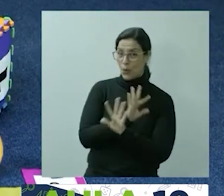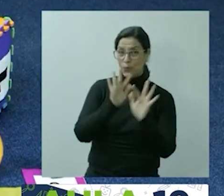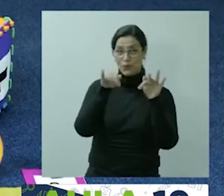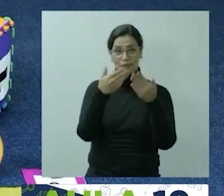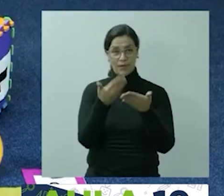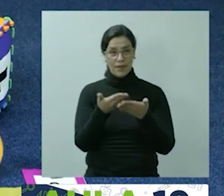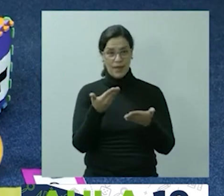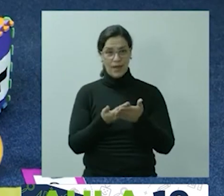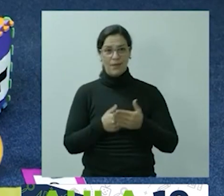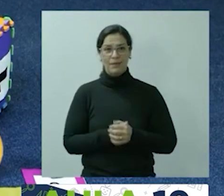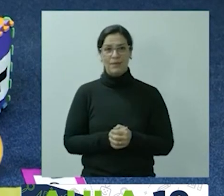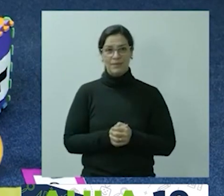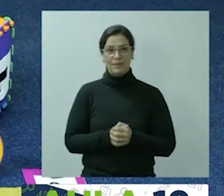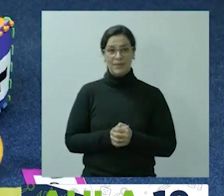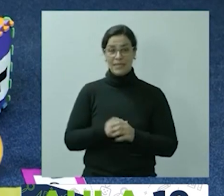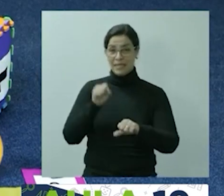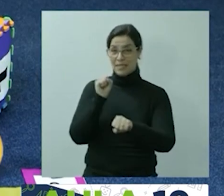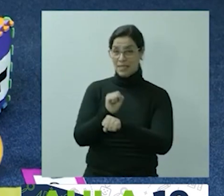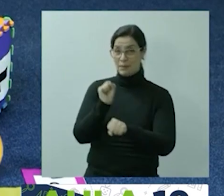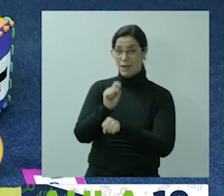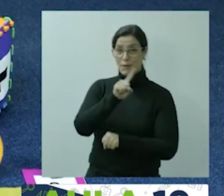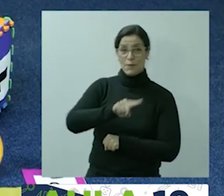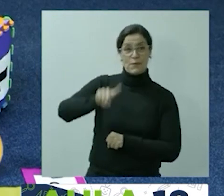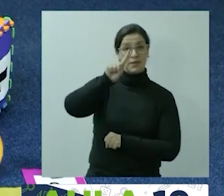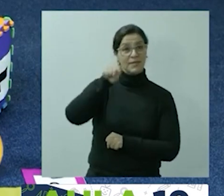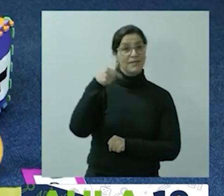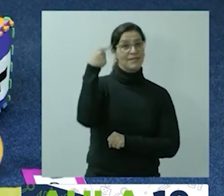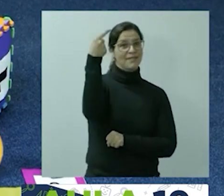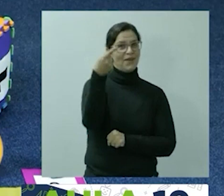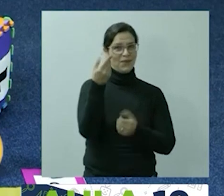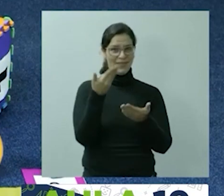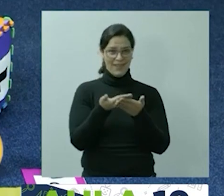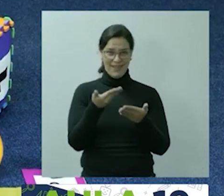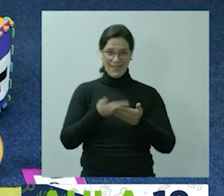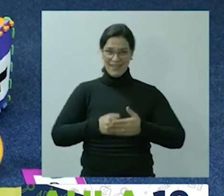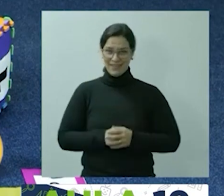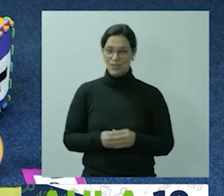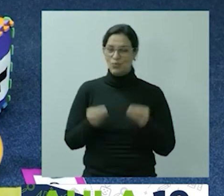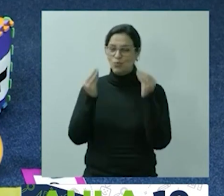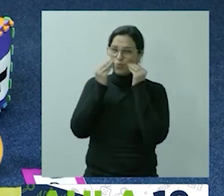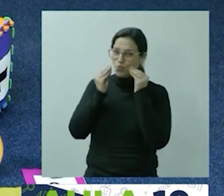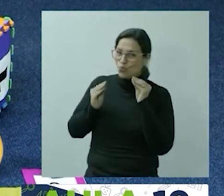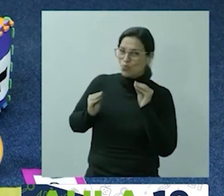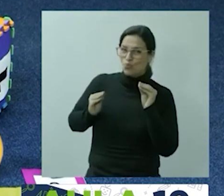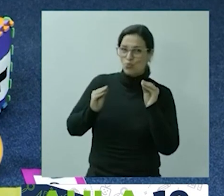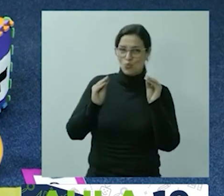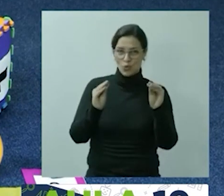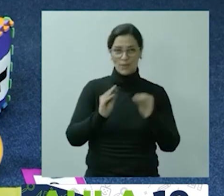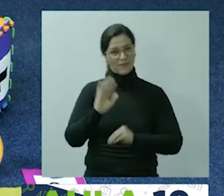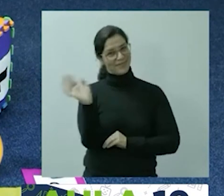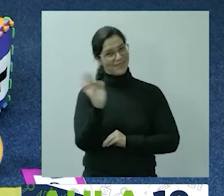aqui e aguardando vocês na nossa próxima aula. Um beijo bem